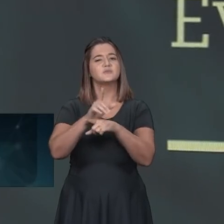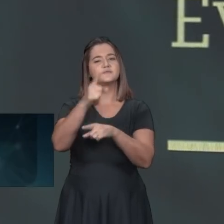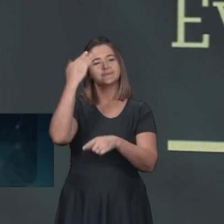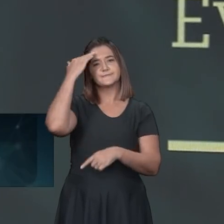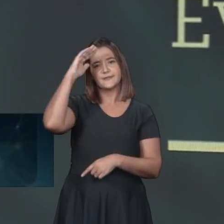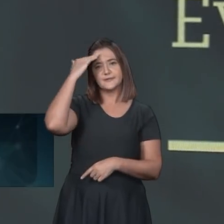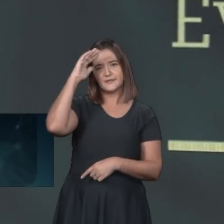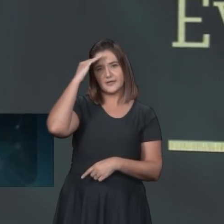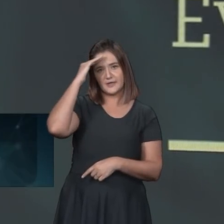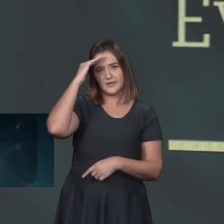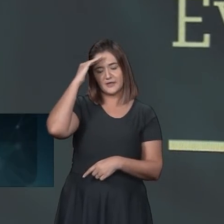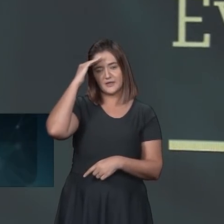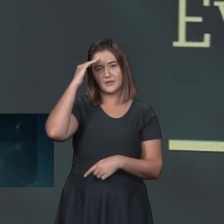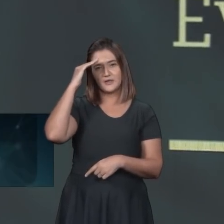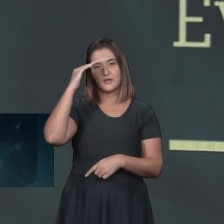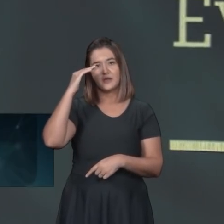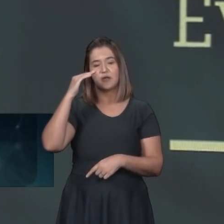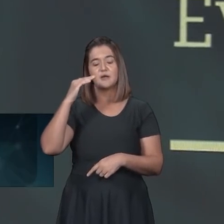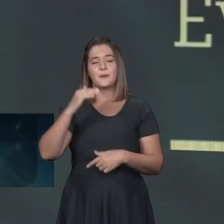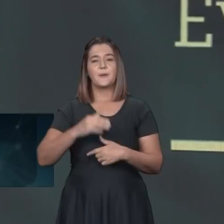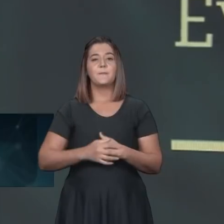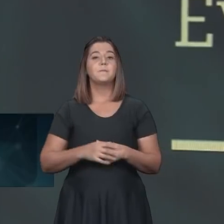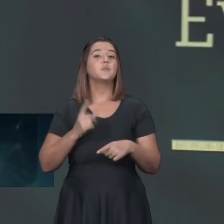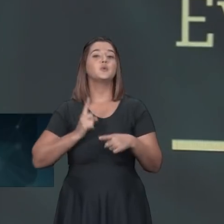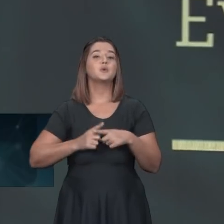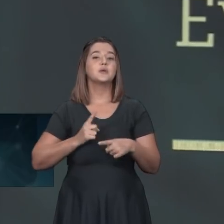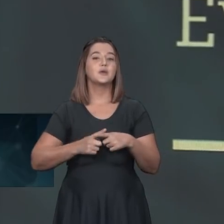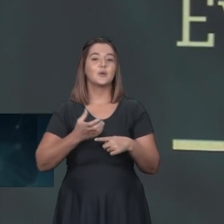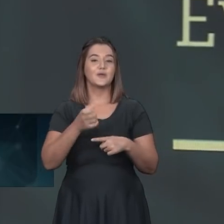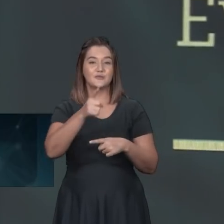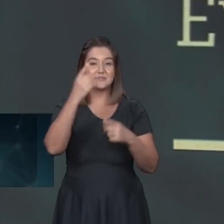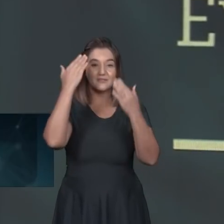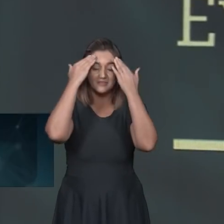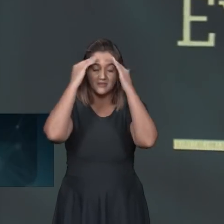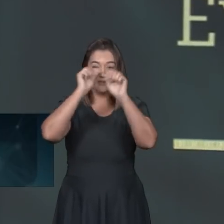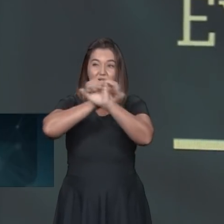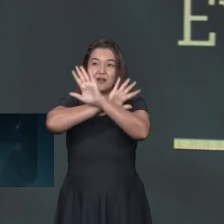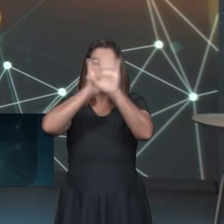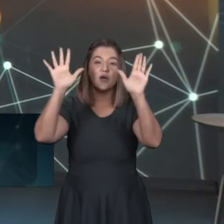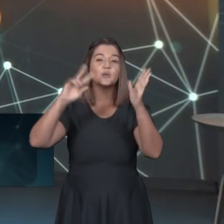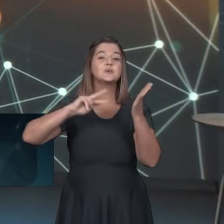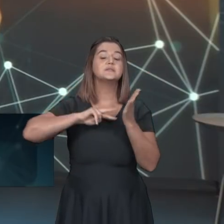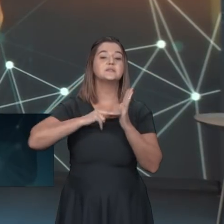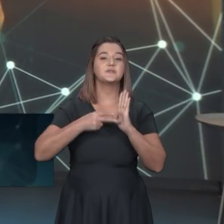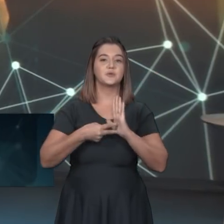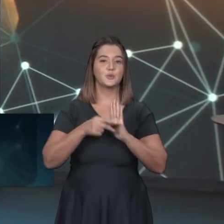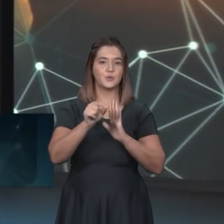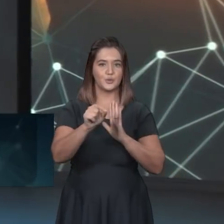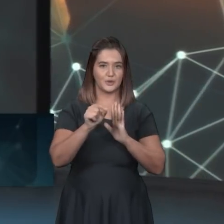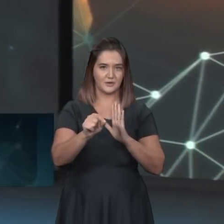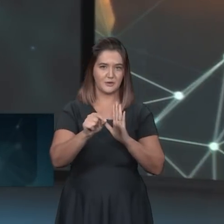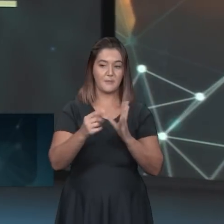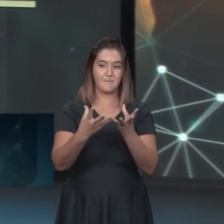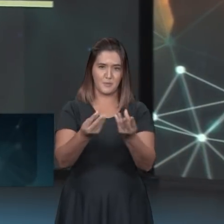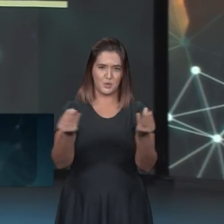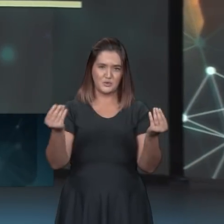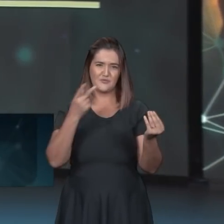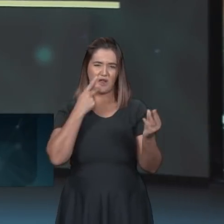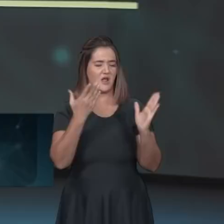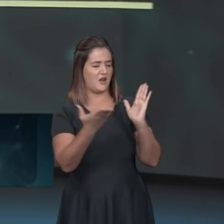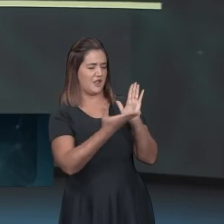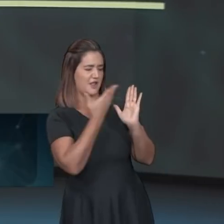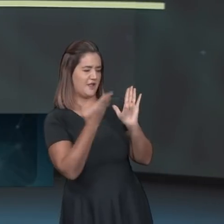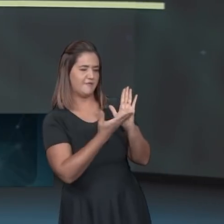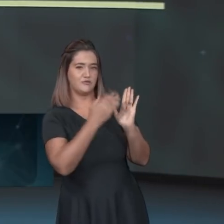porque o pessoal da Novo Tempo se equivocou, mas é porque eu não quero que você entenda errado. Disseram várias vezes aqui que esse estudo